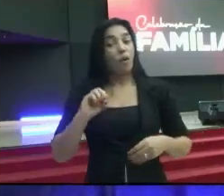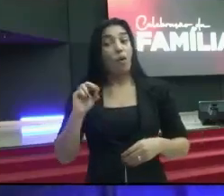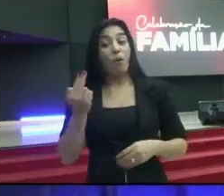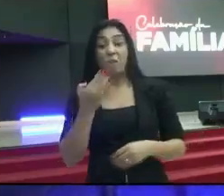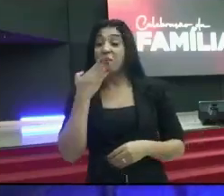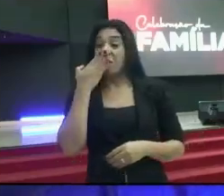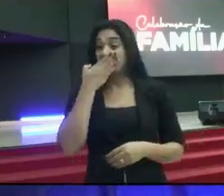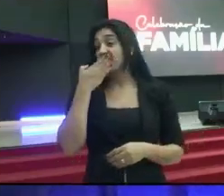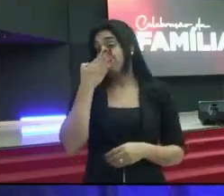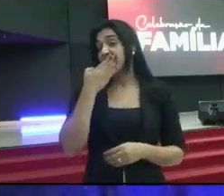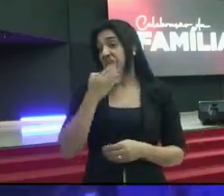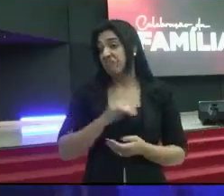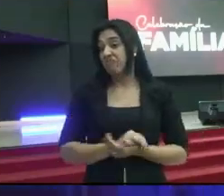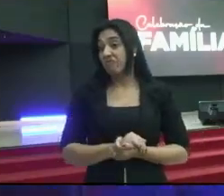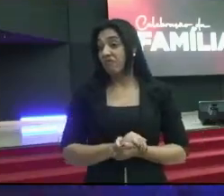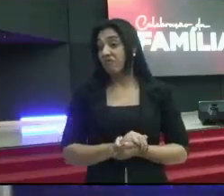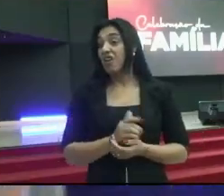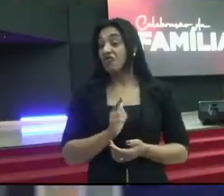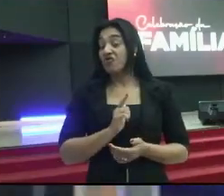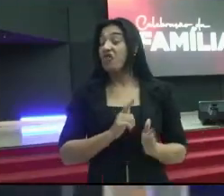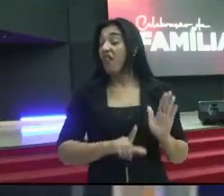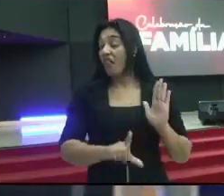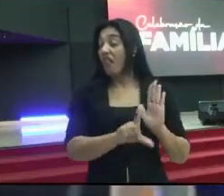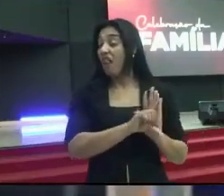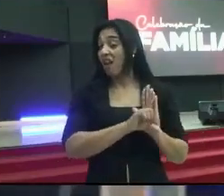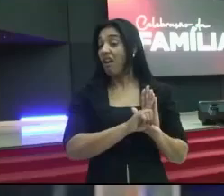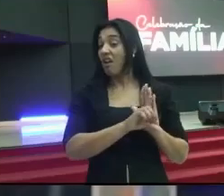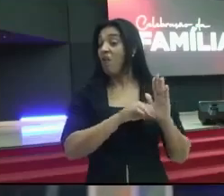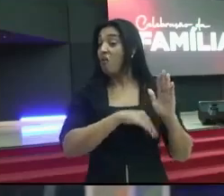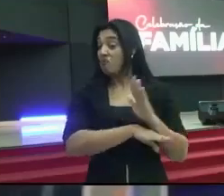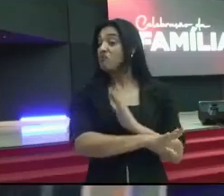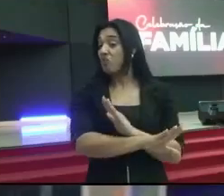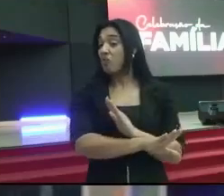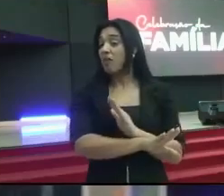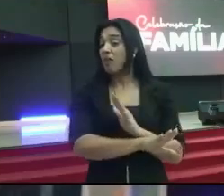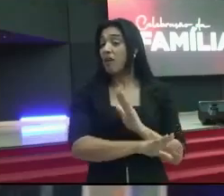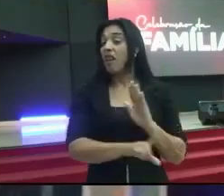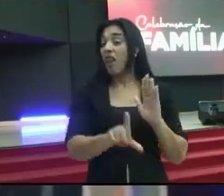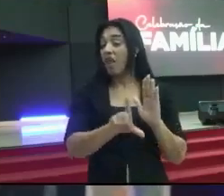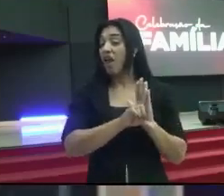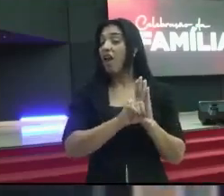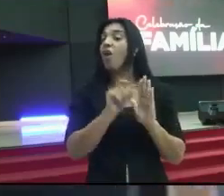prostituía. Então tinha uma lei. Qual era a lei?